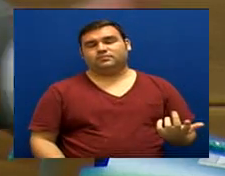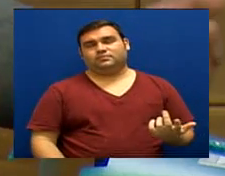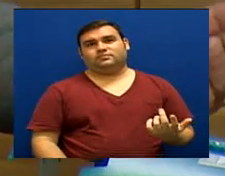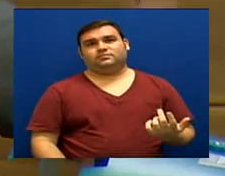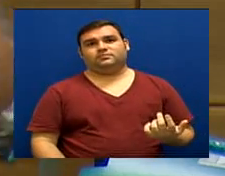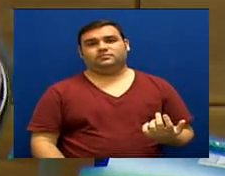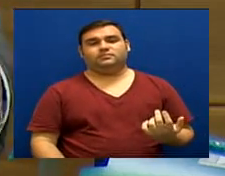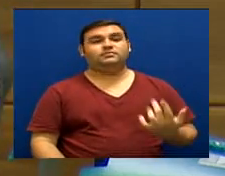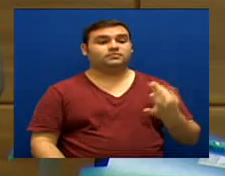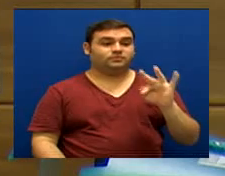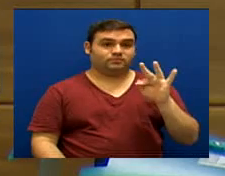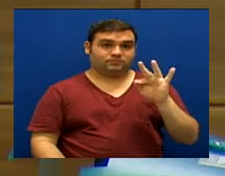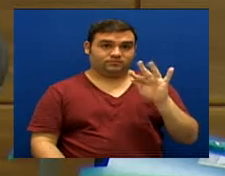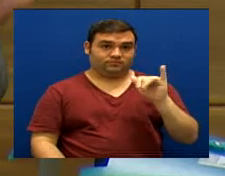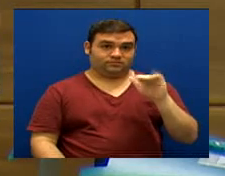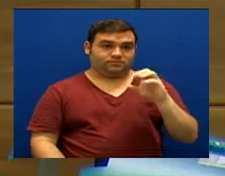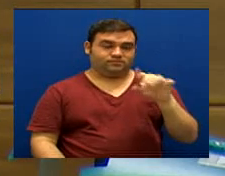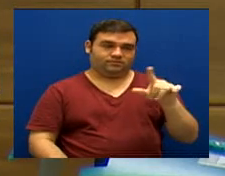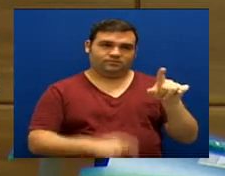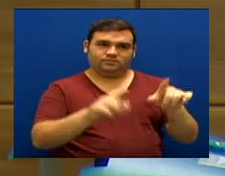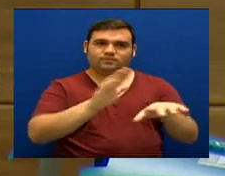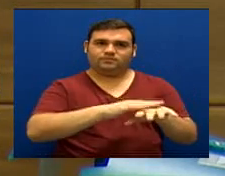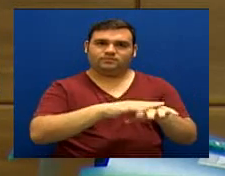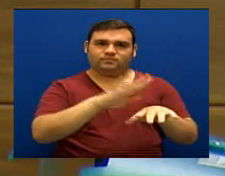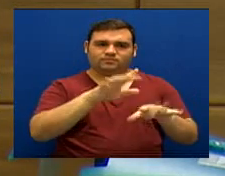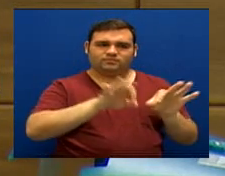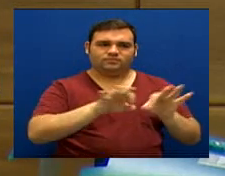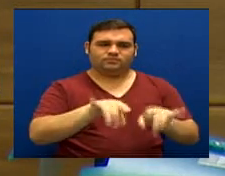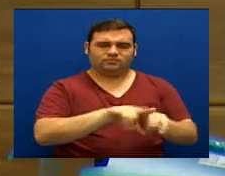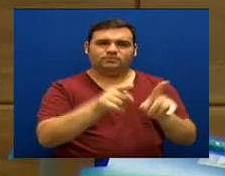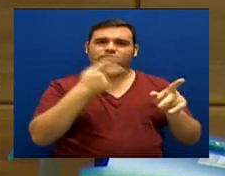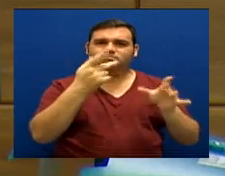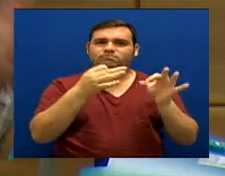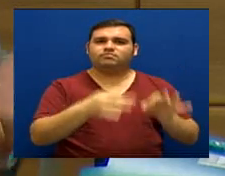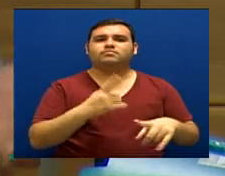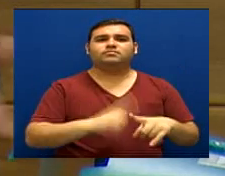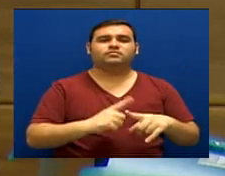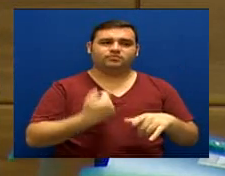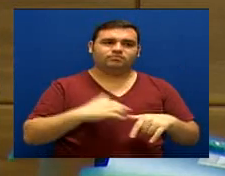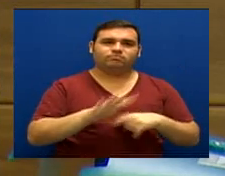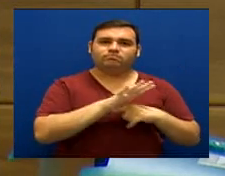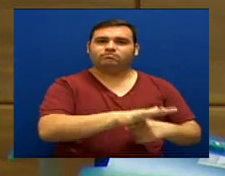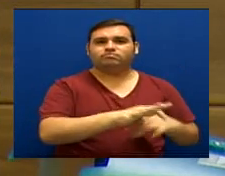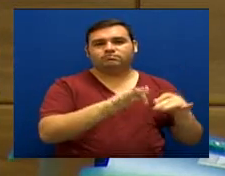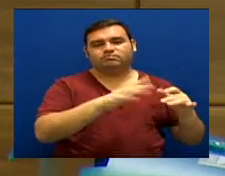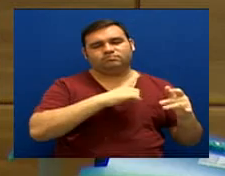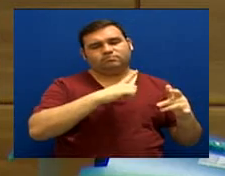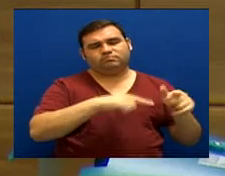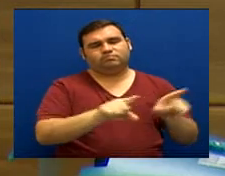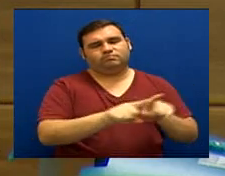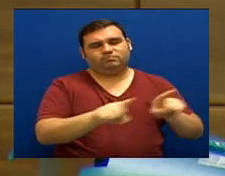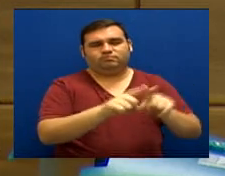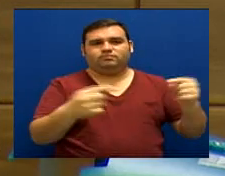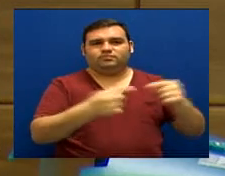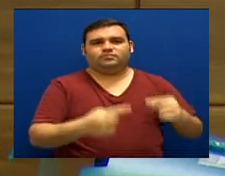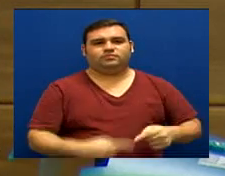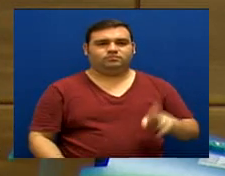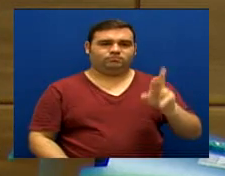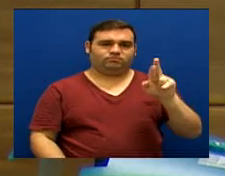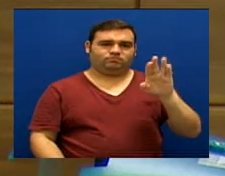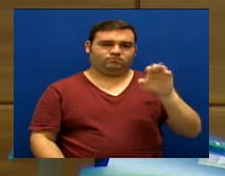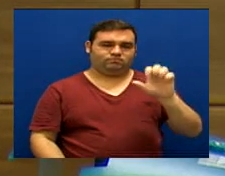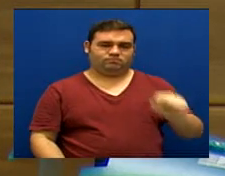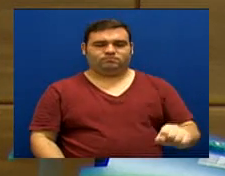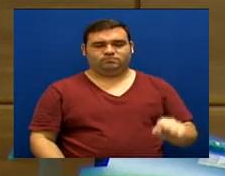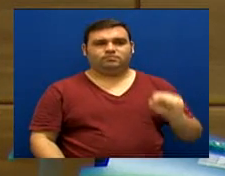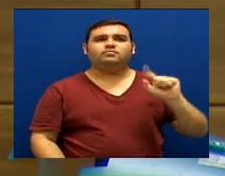que o fábio está fazendo e eu posso atestar isso que tenham participado obviamente no que concerne à urbs ea secretária de mobilidade